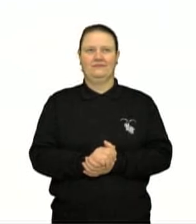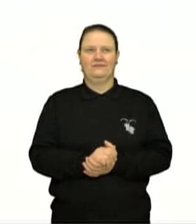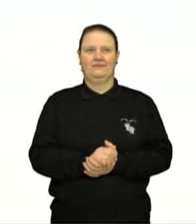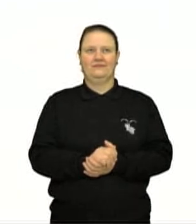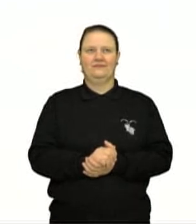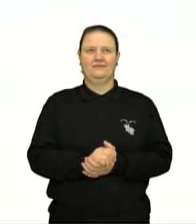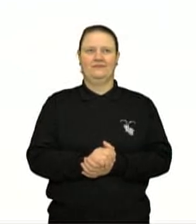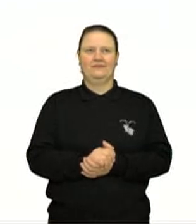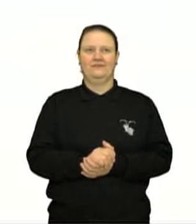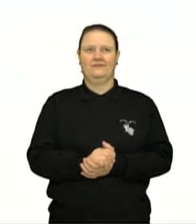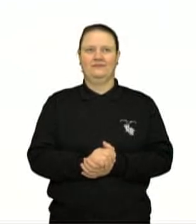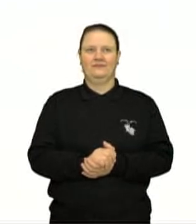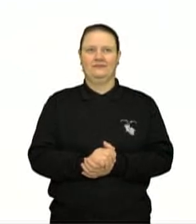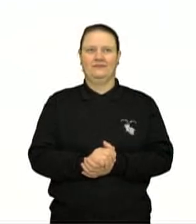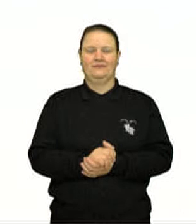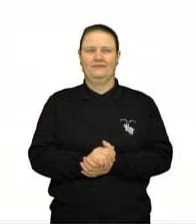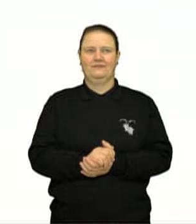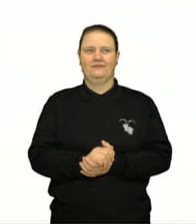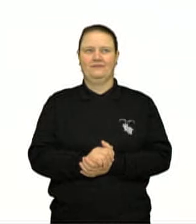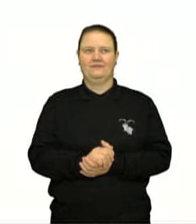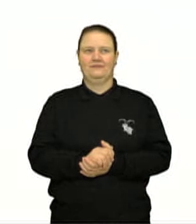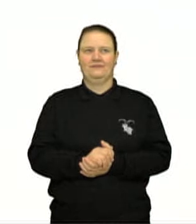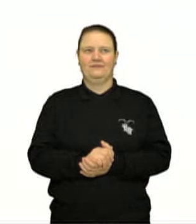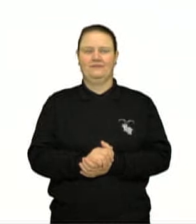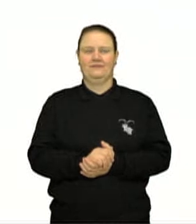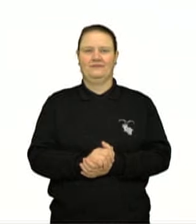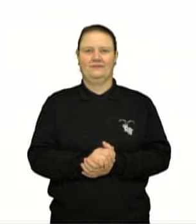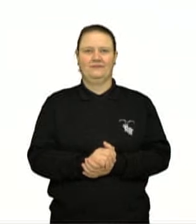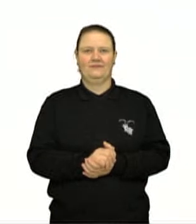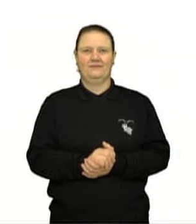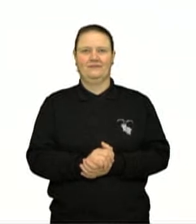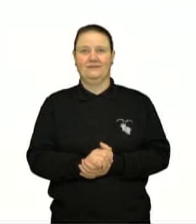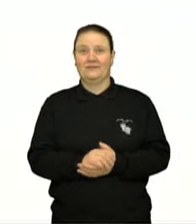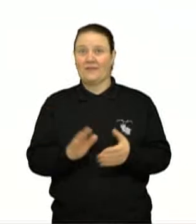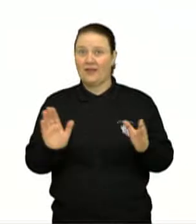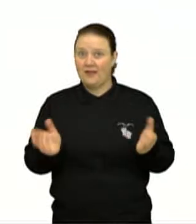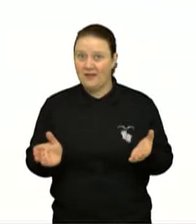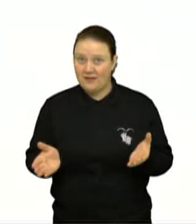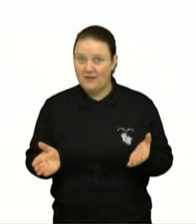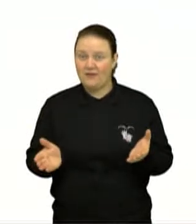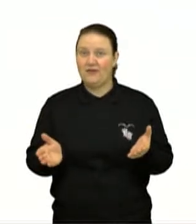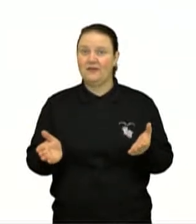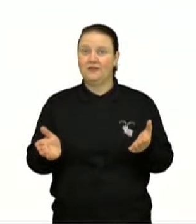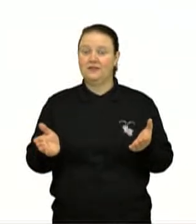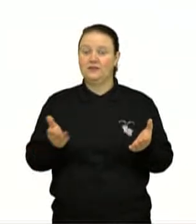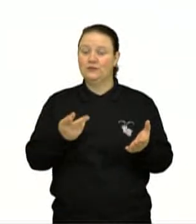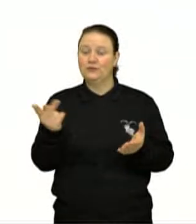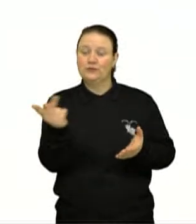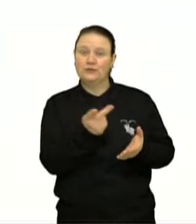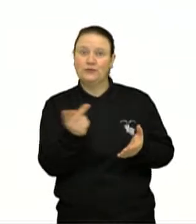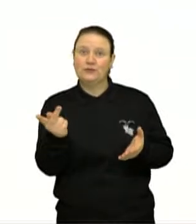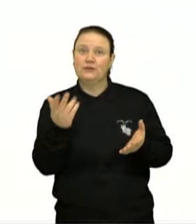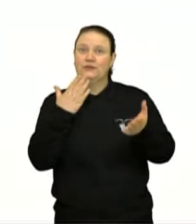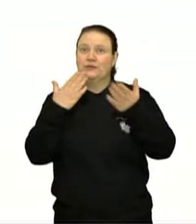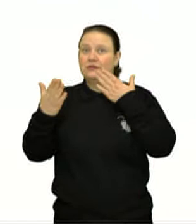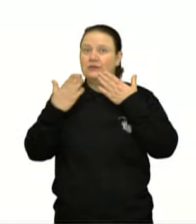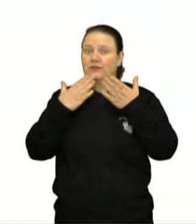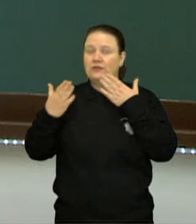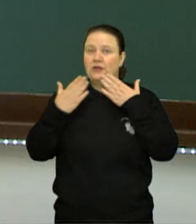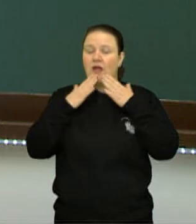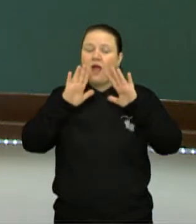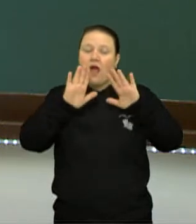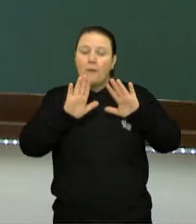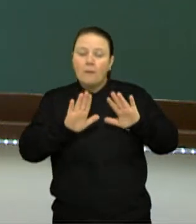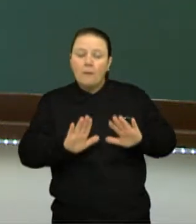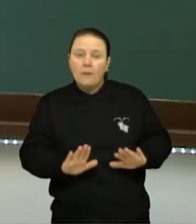o gilipollas em Espanha, comparava Eduardo. Agora eles estão lá. Por que ele falou para baixar o câmbio? Por que